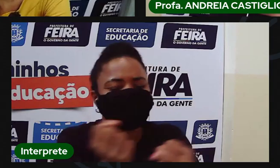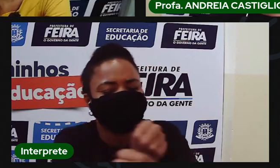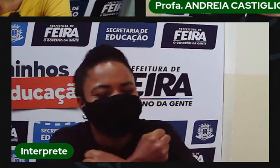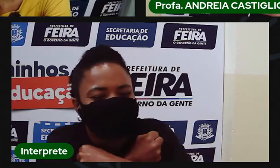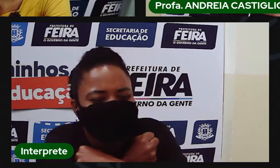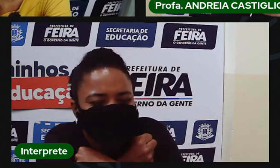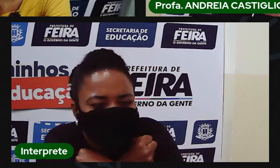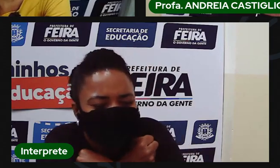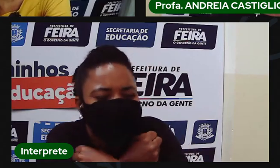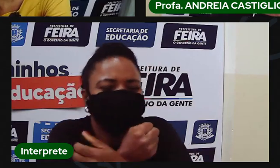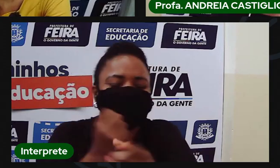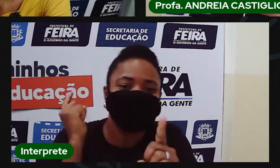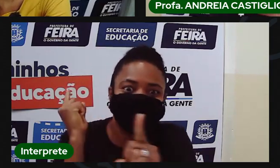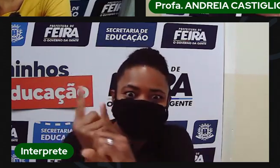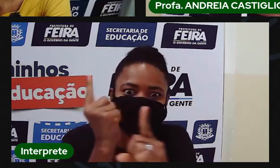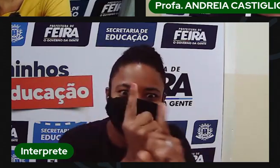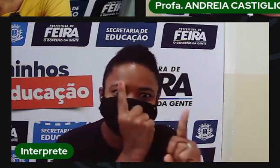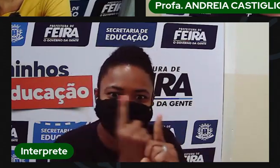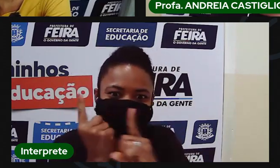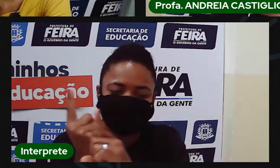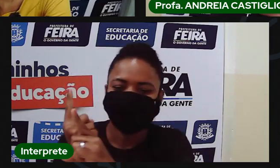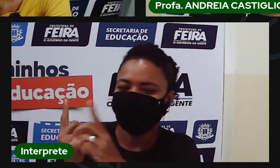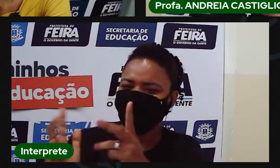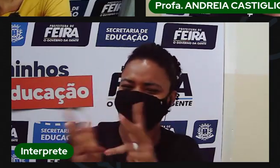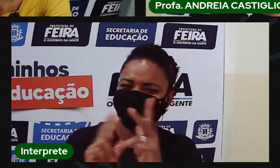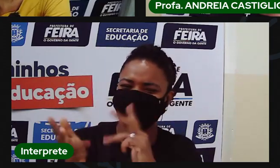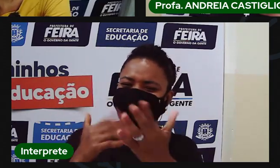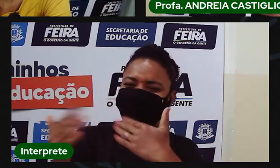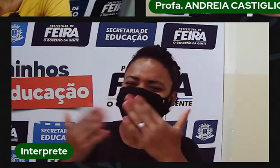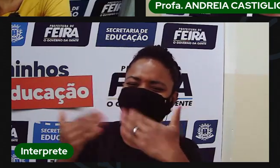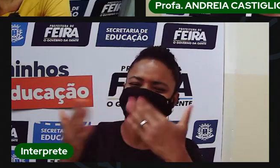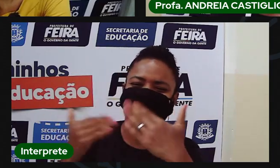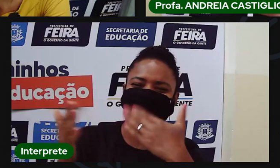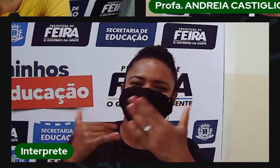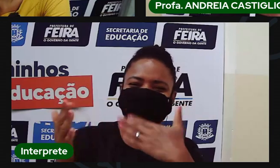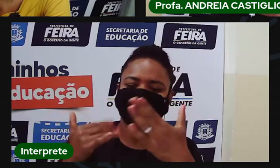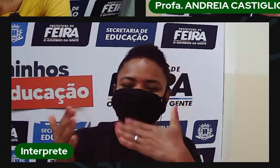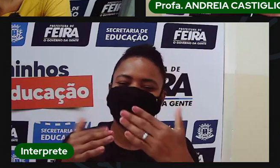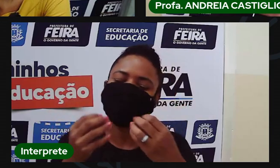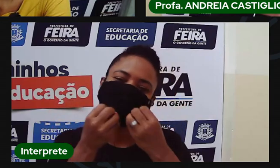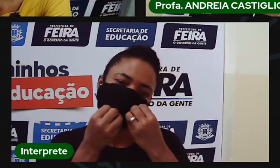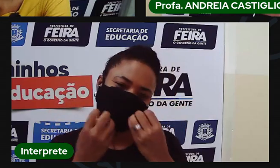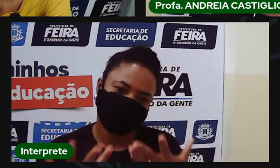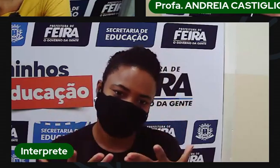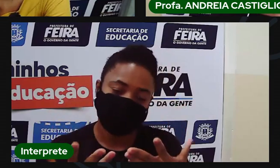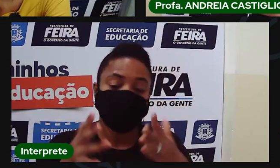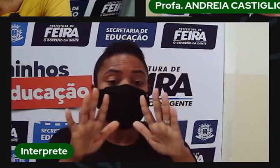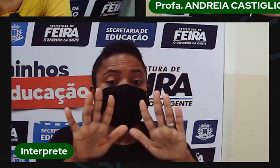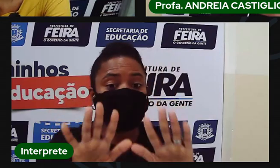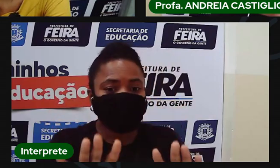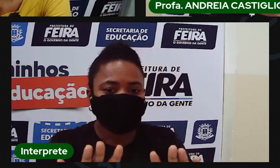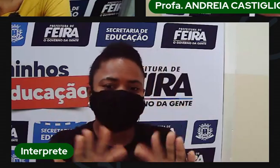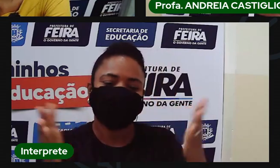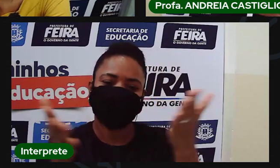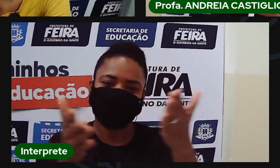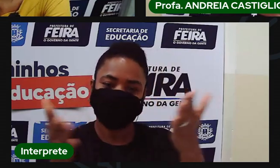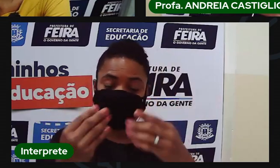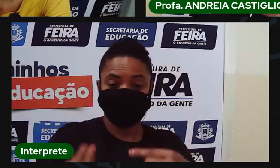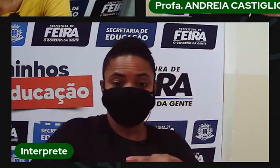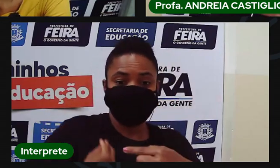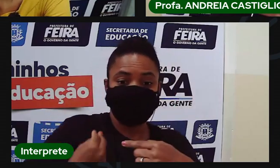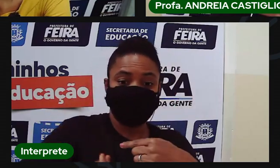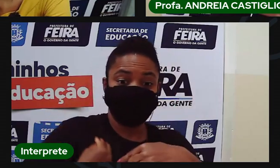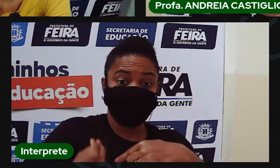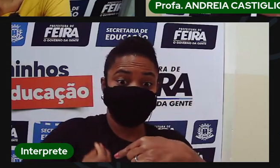colegas, né? De ficar lá no pátio, de zoeira. Mas, nesse momento, o primordial é a vida. Então,